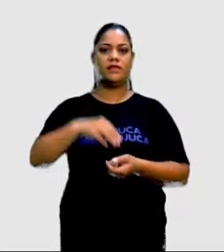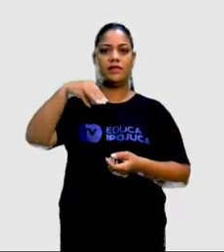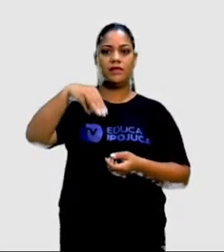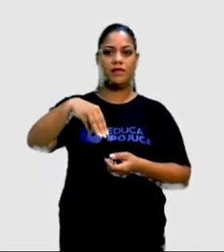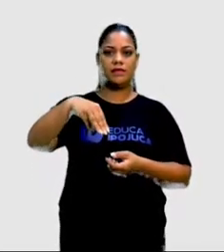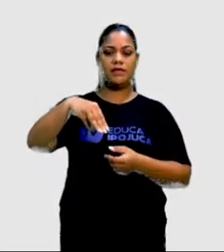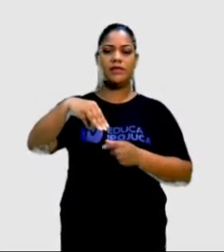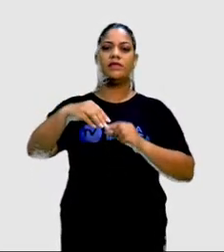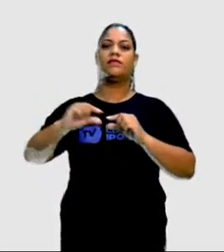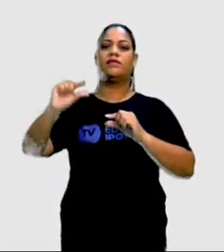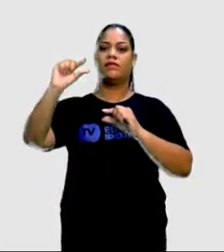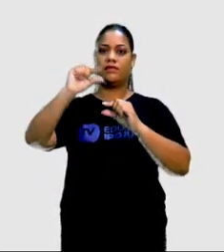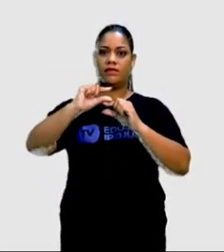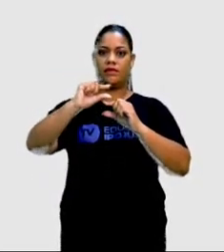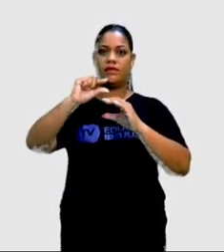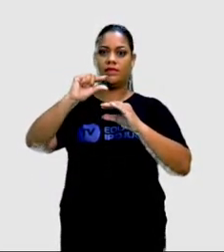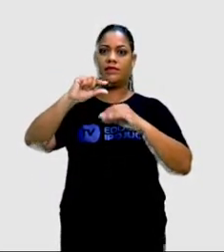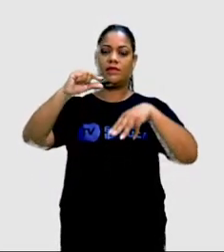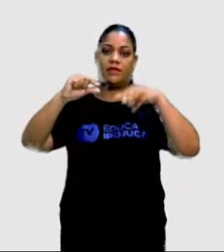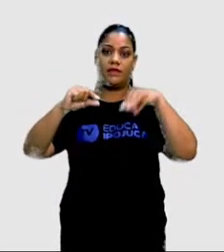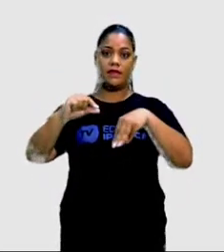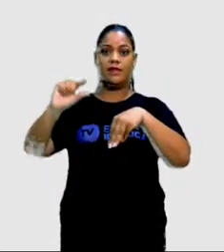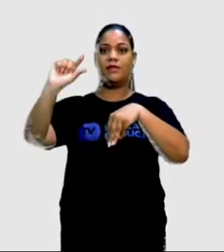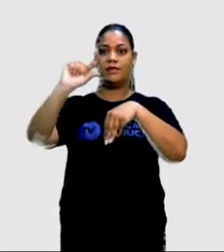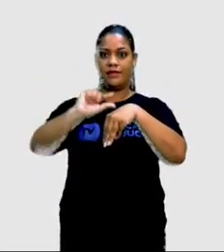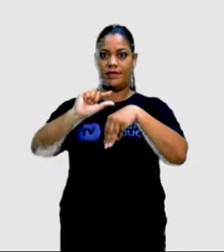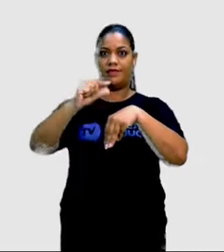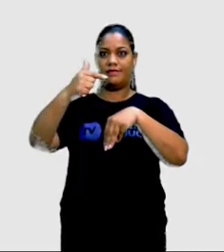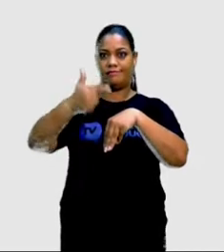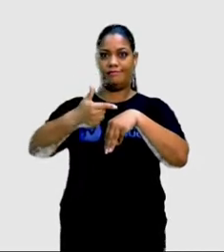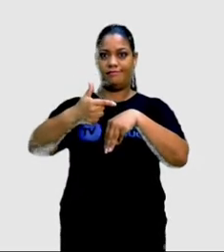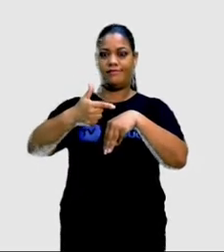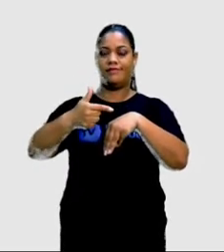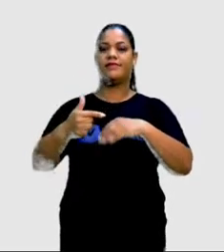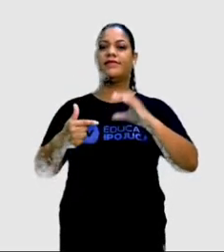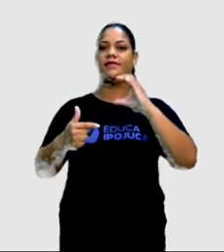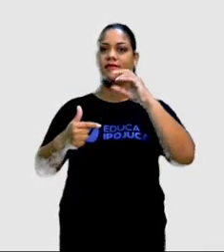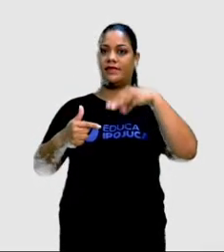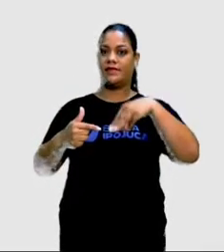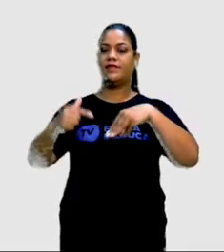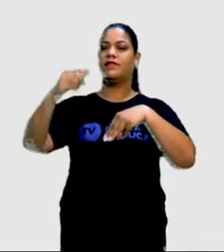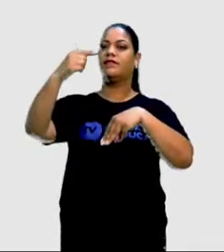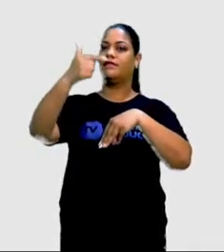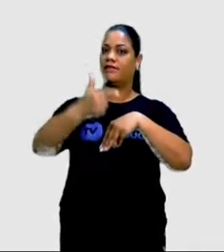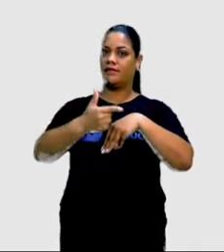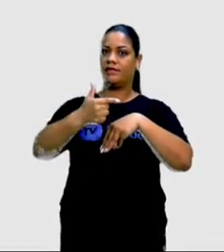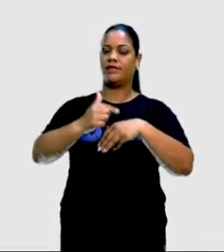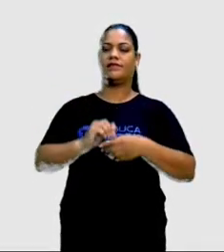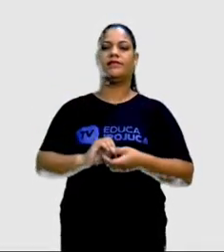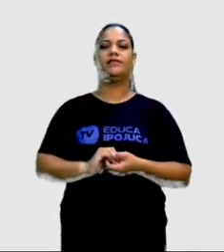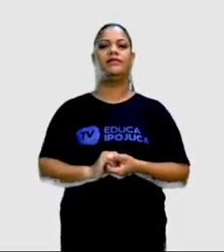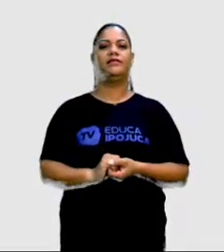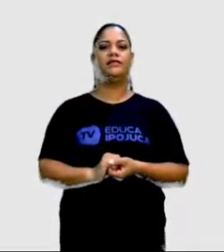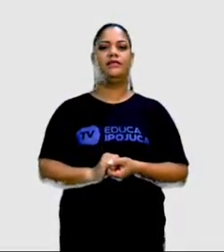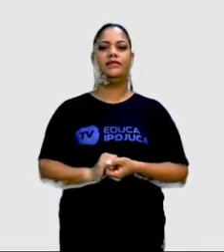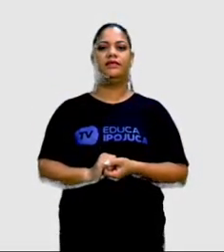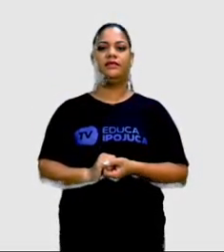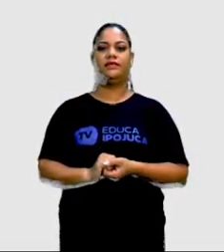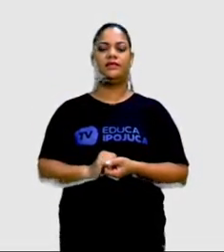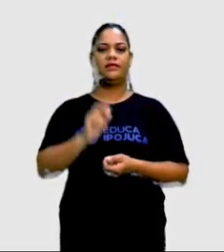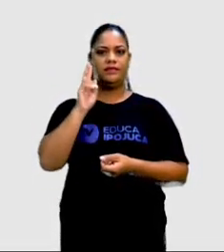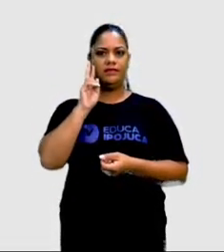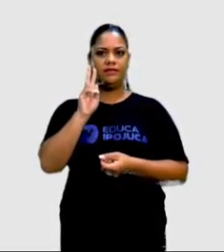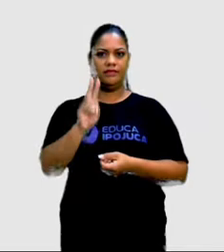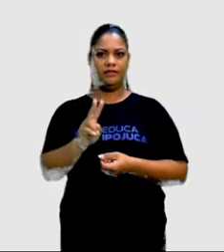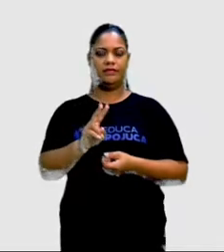quadrados, centímetros quadrados ou quilômetros quadrados. Na circunferência e no círculo, podemos distinguir os seguintes